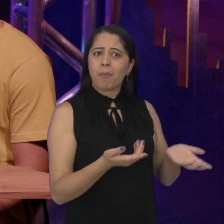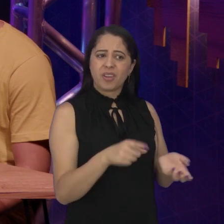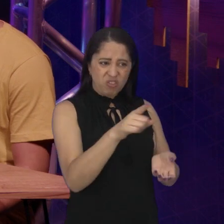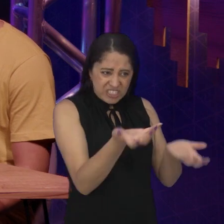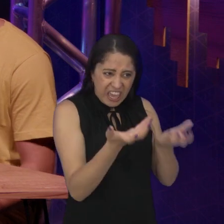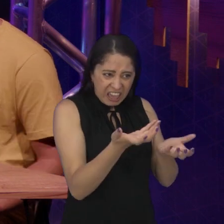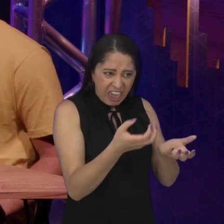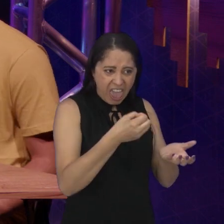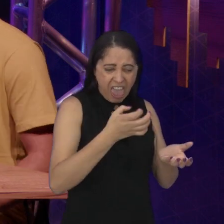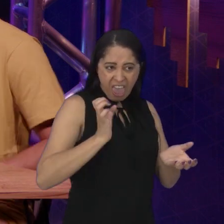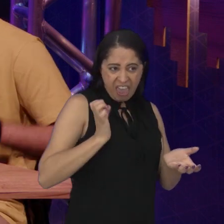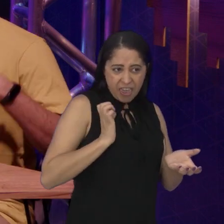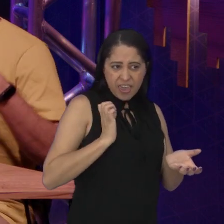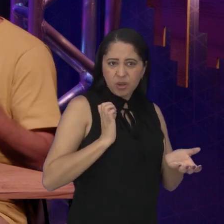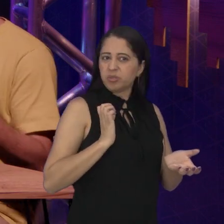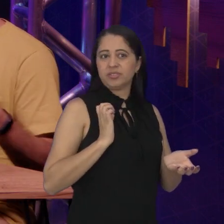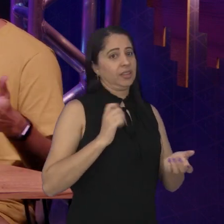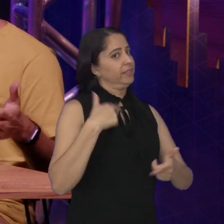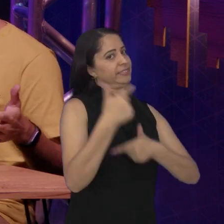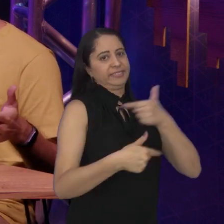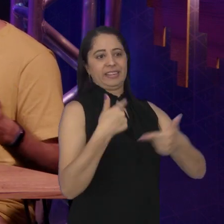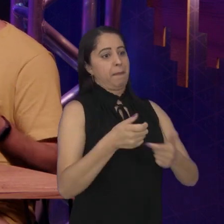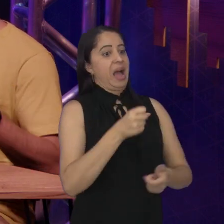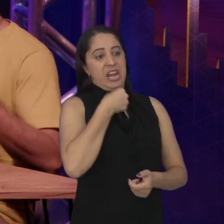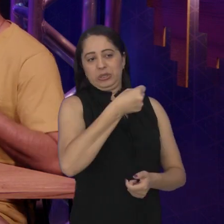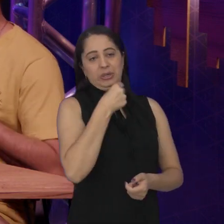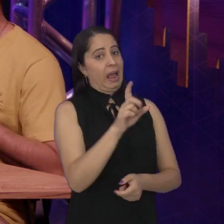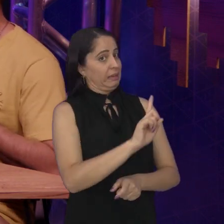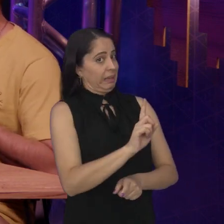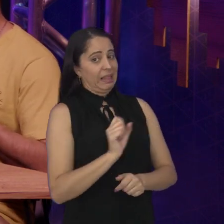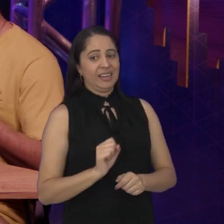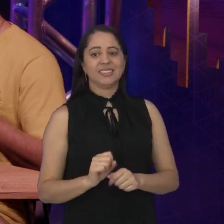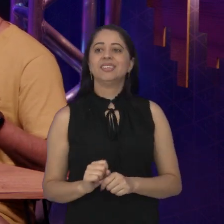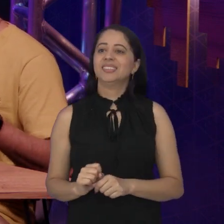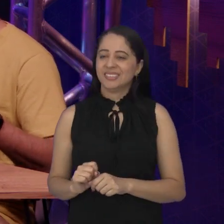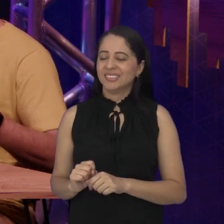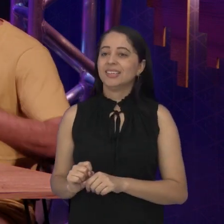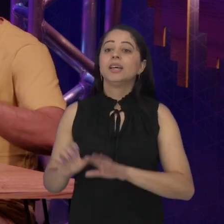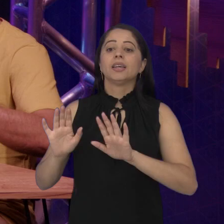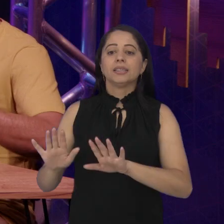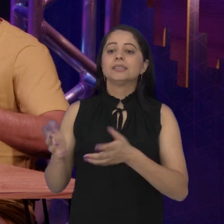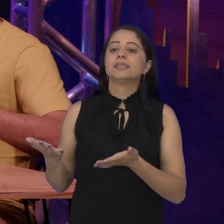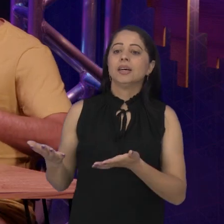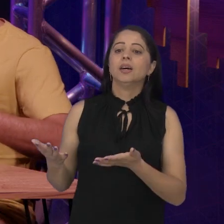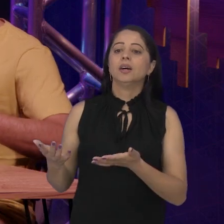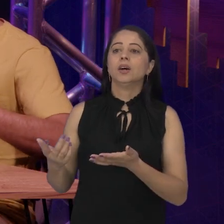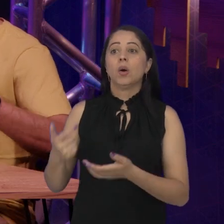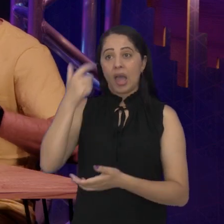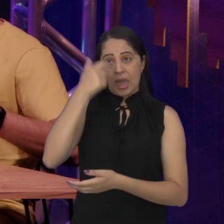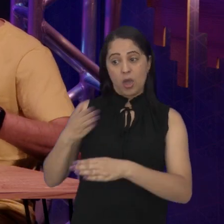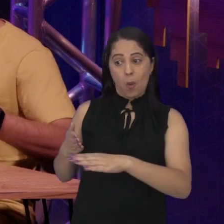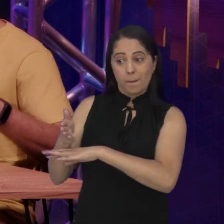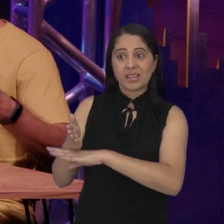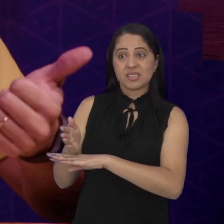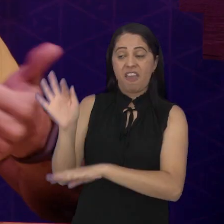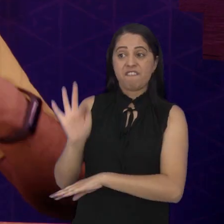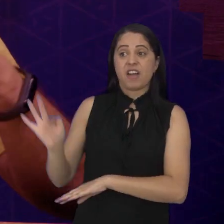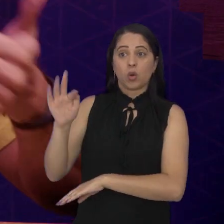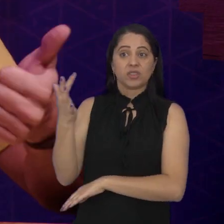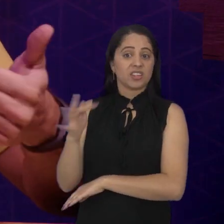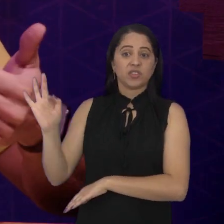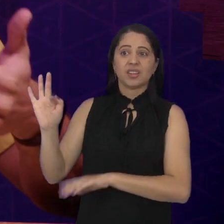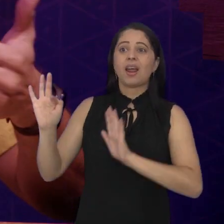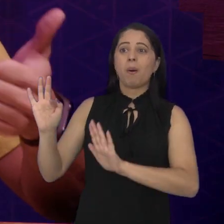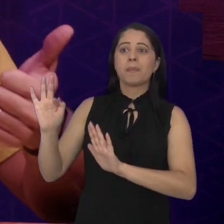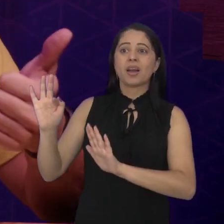não seja jornalista. e assim, Vicky, eu, por exemplo, caí nessa de que eu passei numa federal, mas